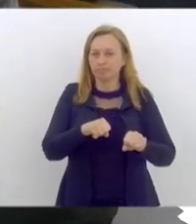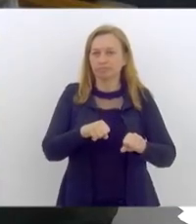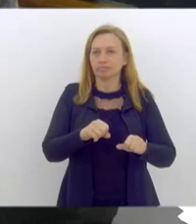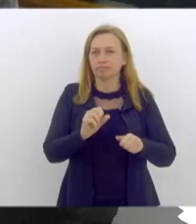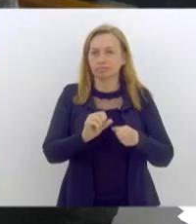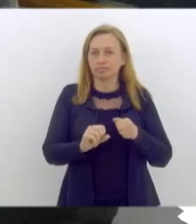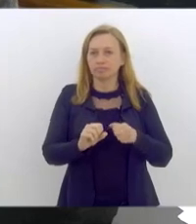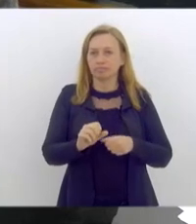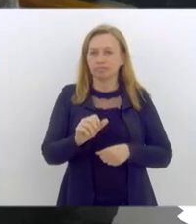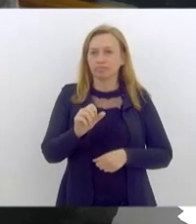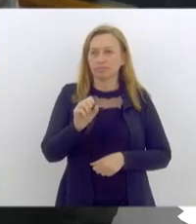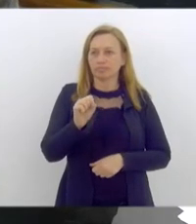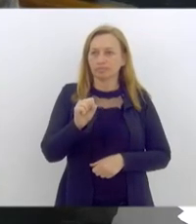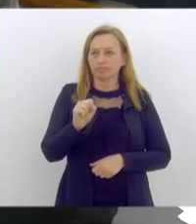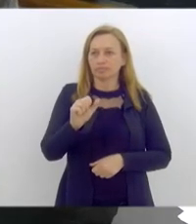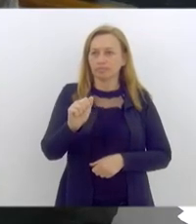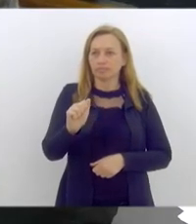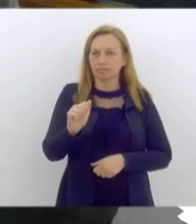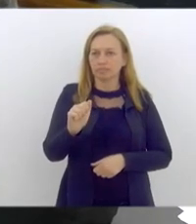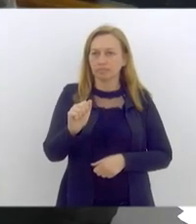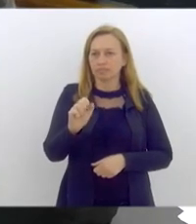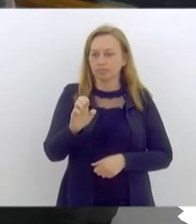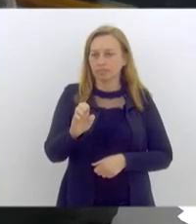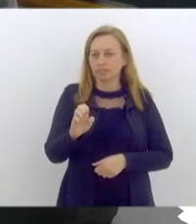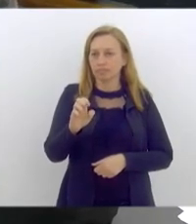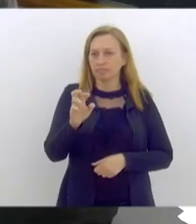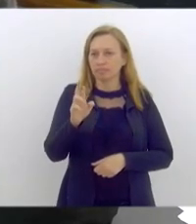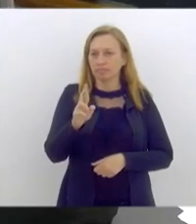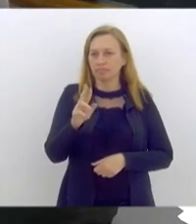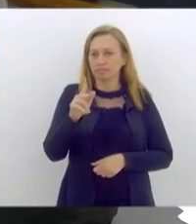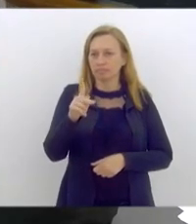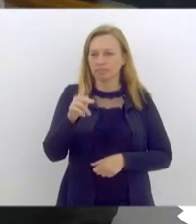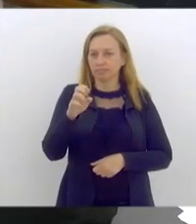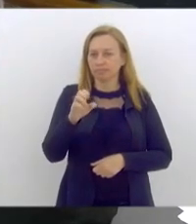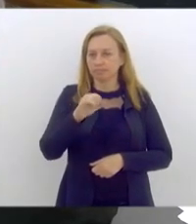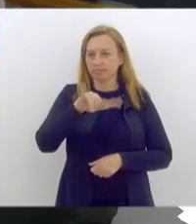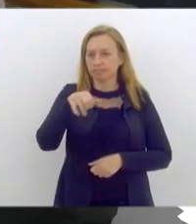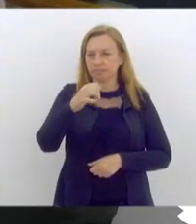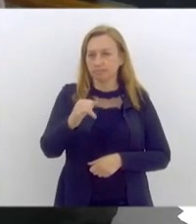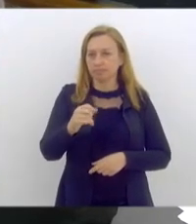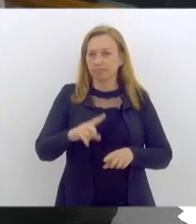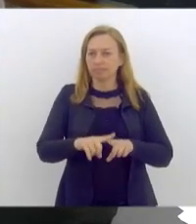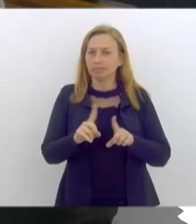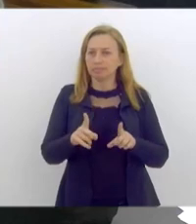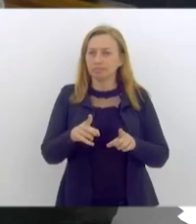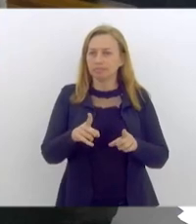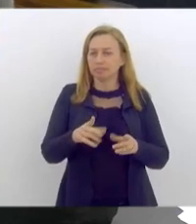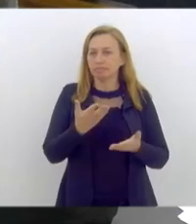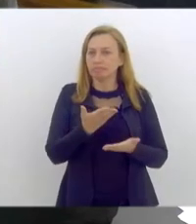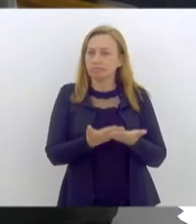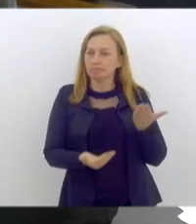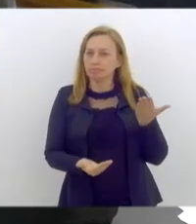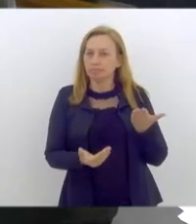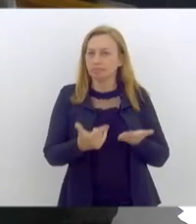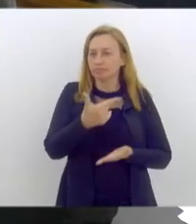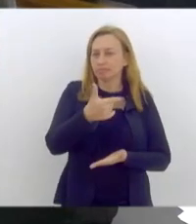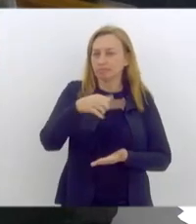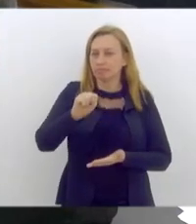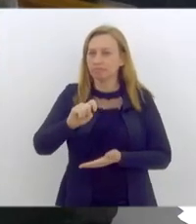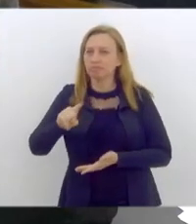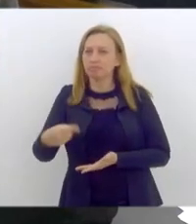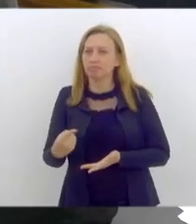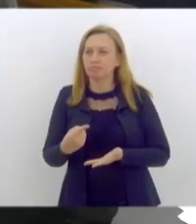era ser perde né É claro Depois de perder os 28.000 terceiro e usados mas se perde é que devia fazer